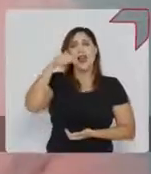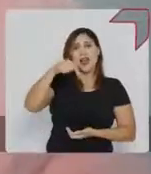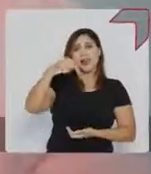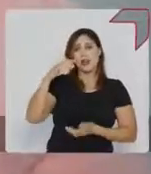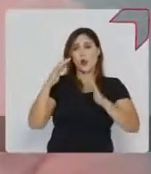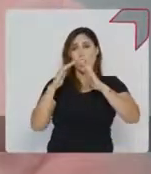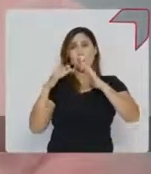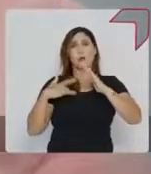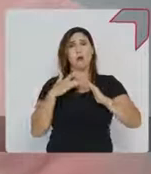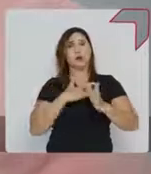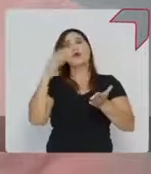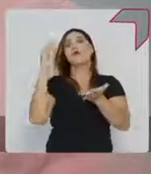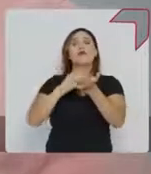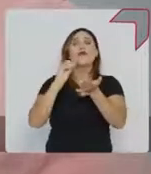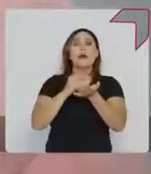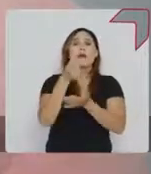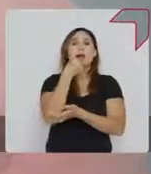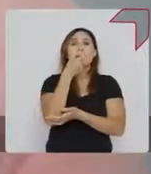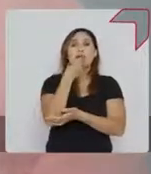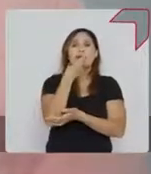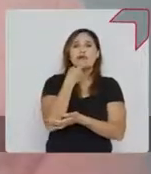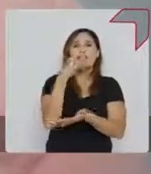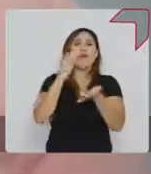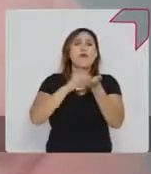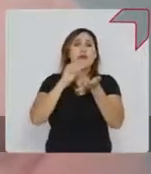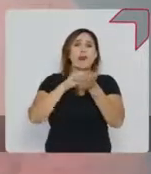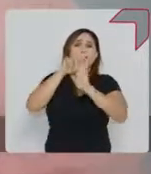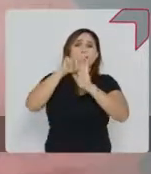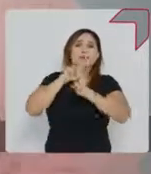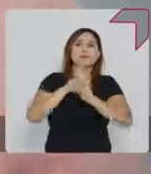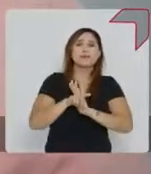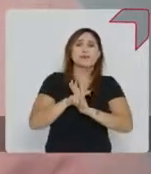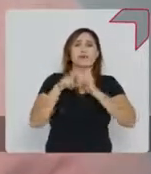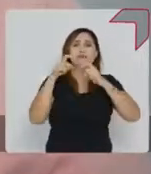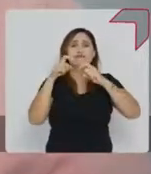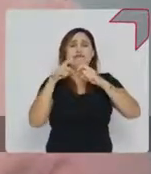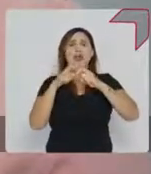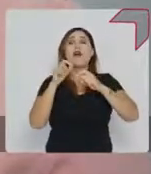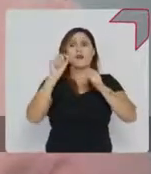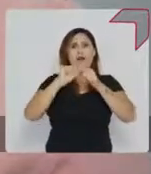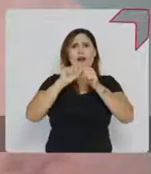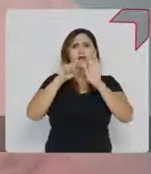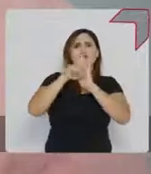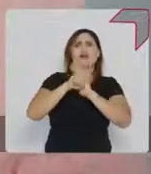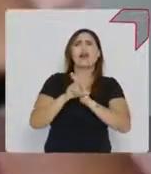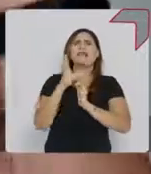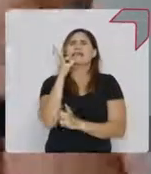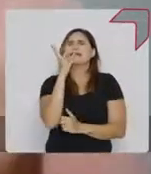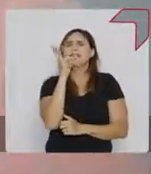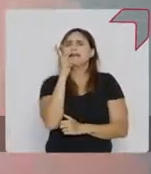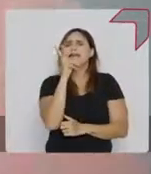Aqui, o posto aqui, falta medicação. Falta exame. O exame, quando a gente faz aqui, Zé,